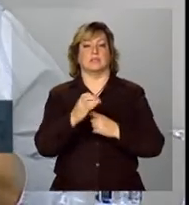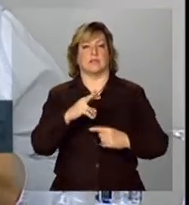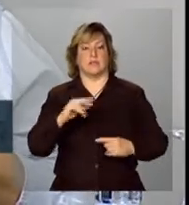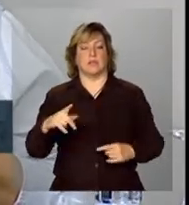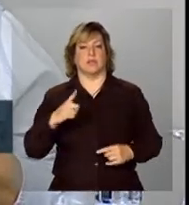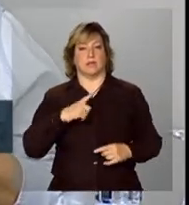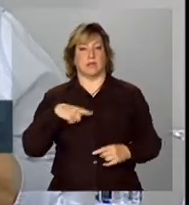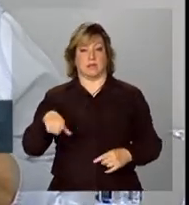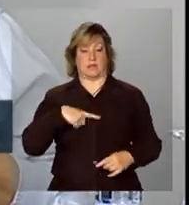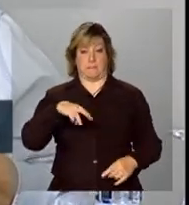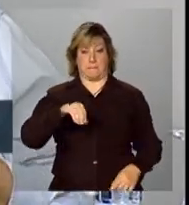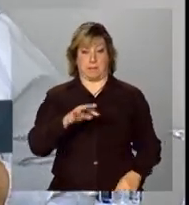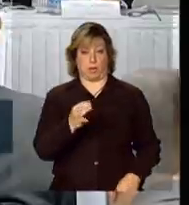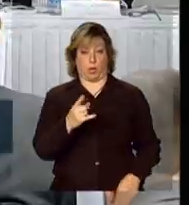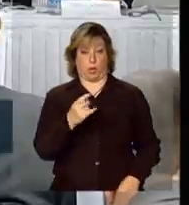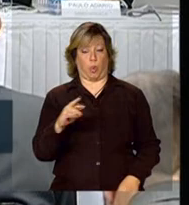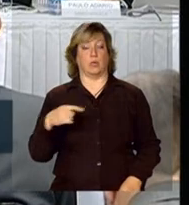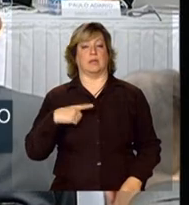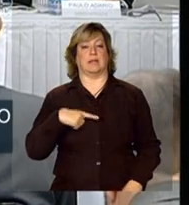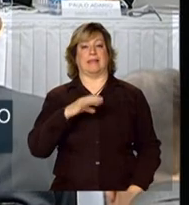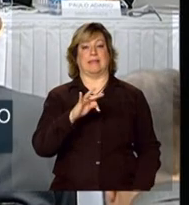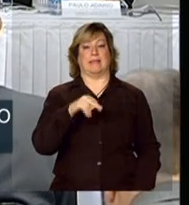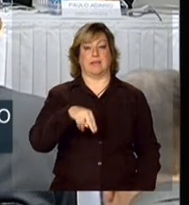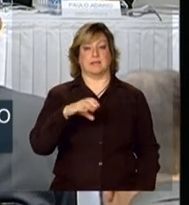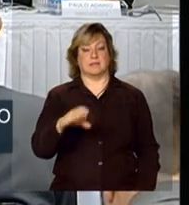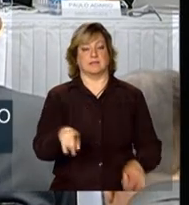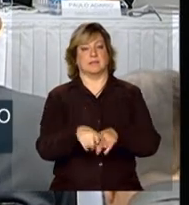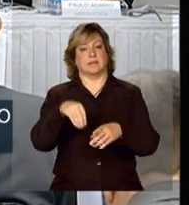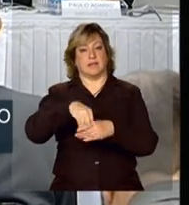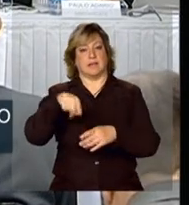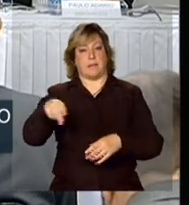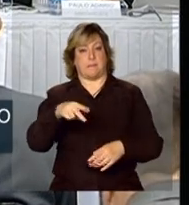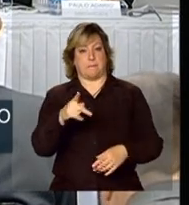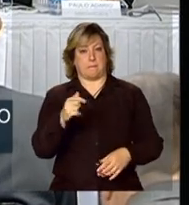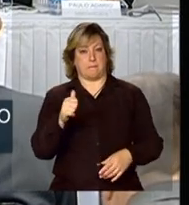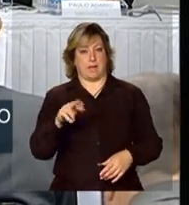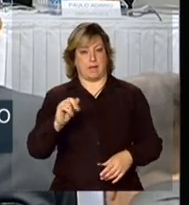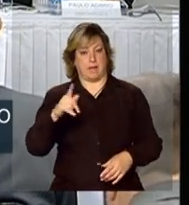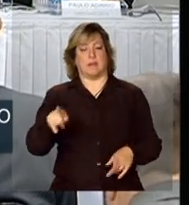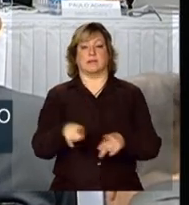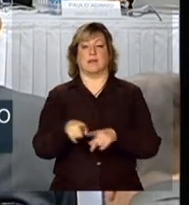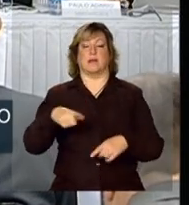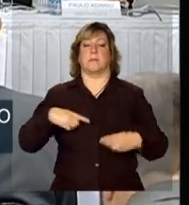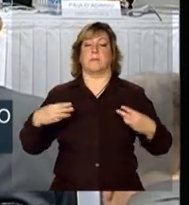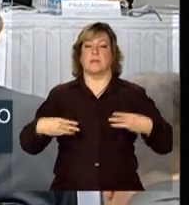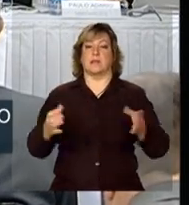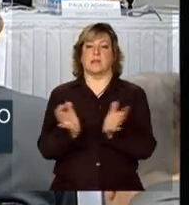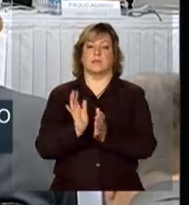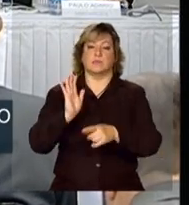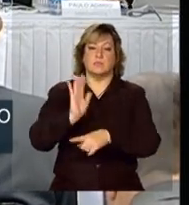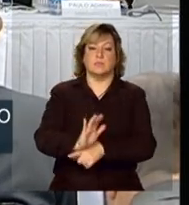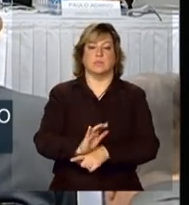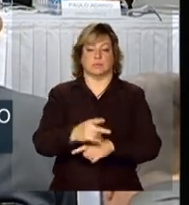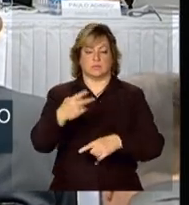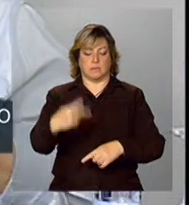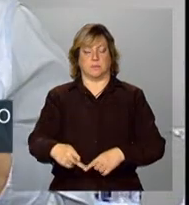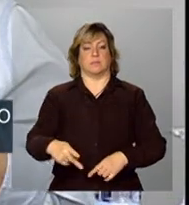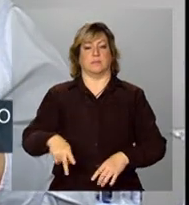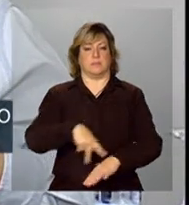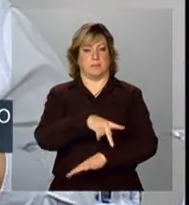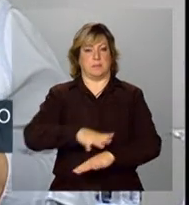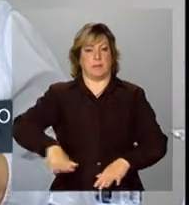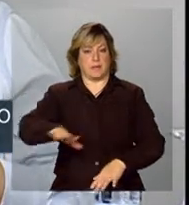caso, no Mato Grosso, pela TNC, no Pará, enfim, e o Ministério entra com cooperação internacional e nacional, entendendo